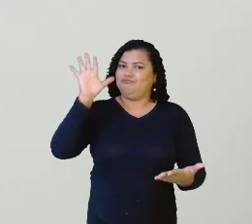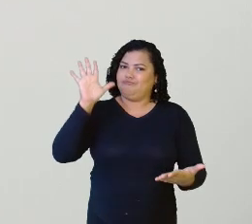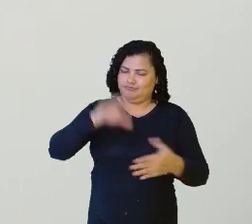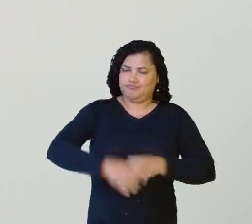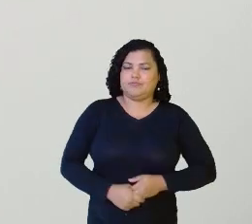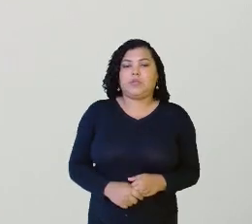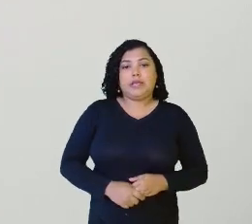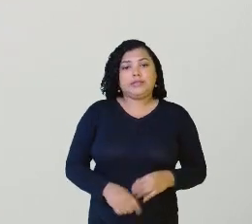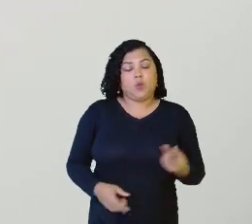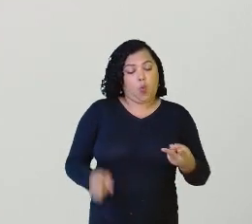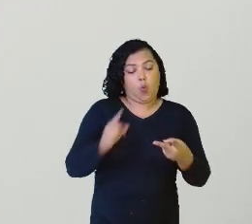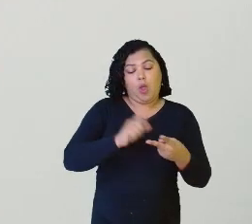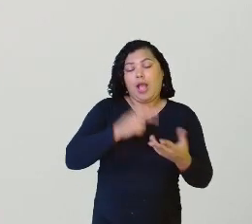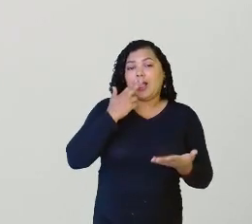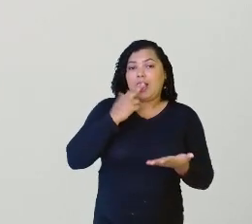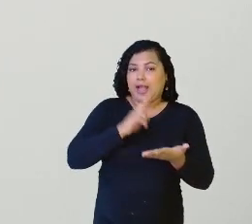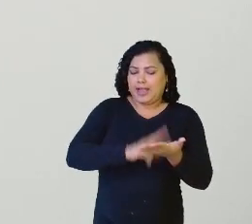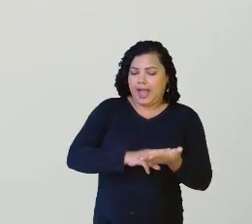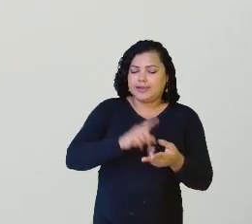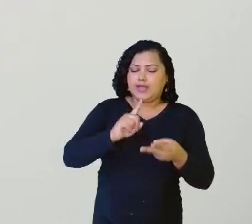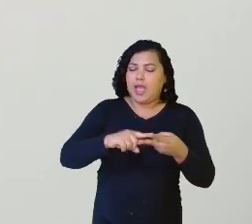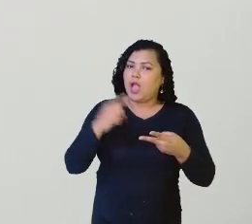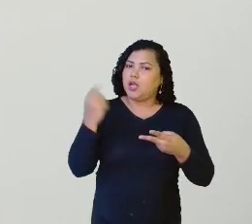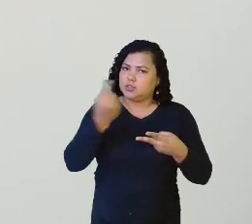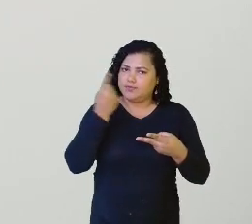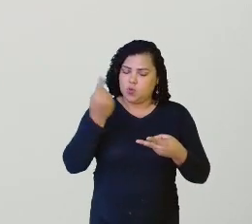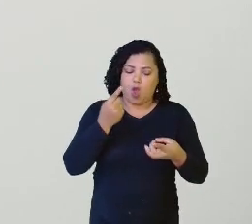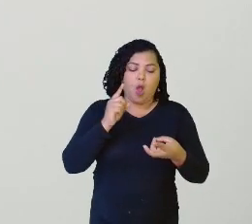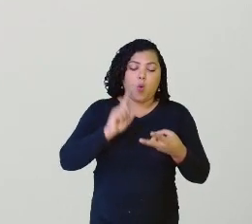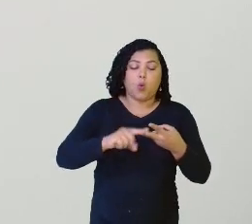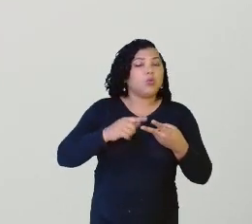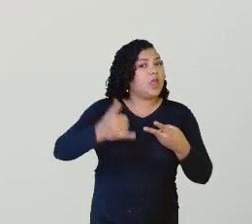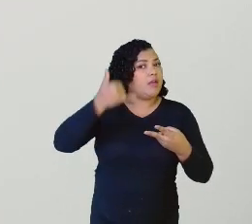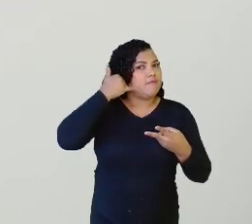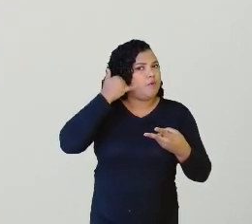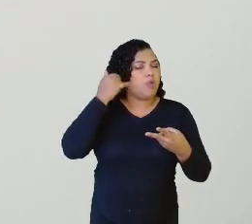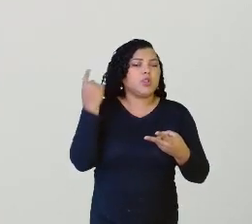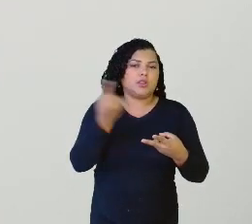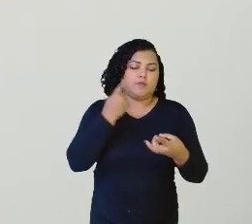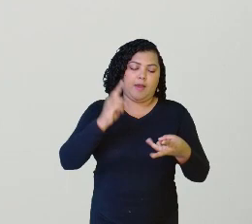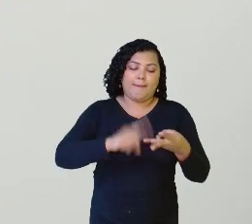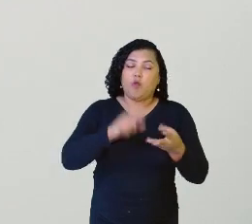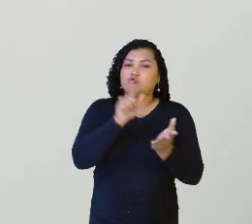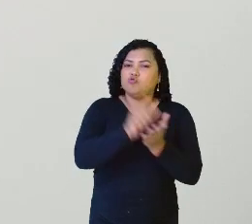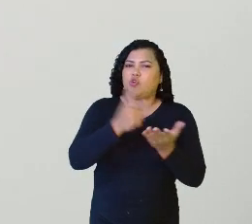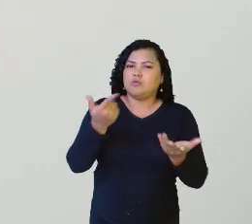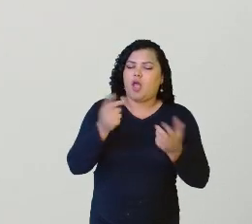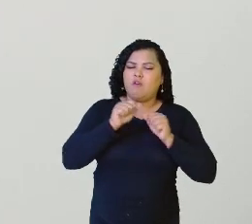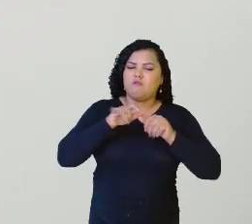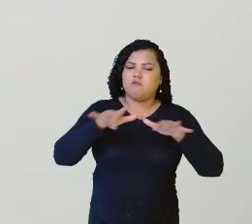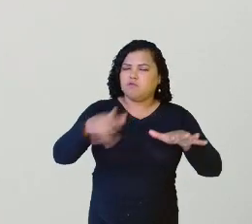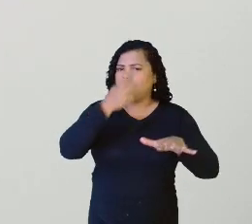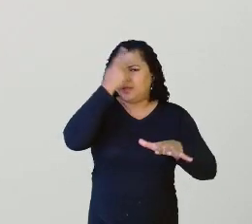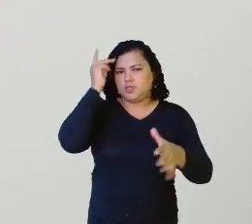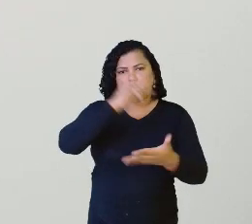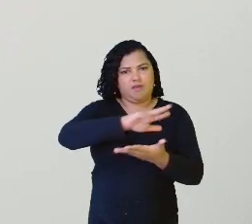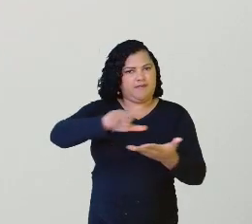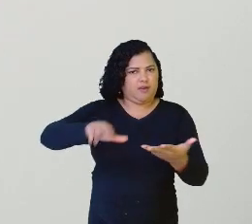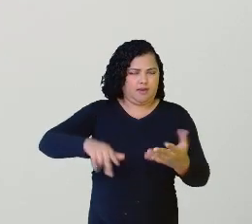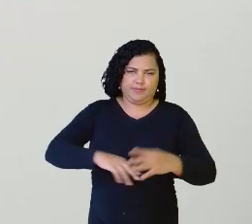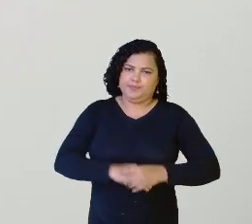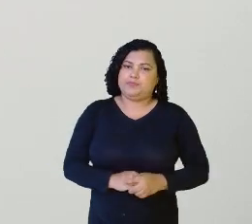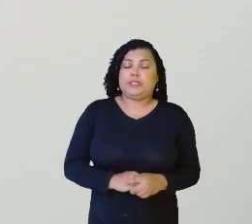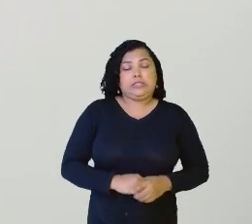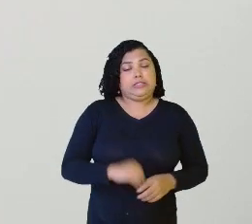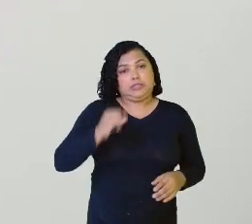é individual, mas o jornal não. O jornal é uma mensagem que é feita para várias pessoas ao mesmo tempo. As pessoas que